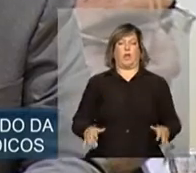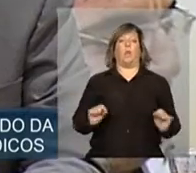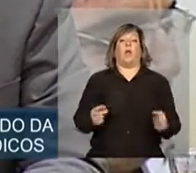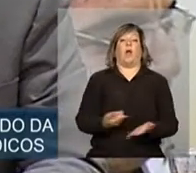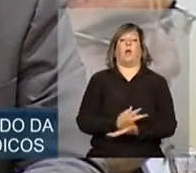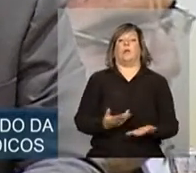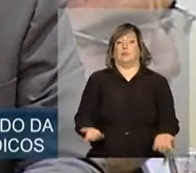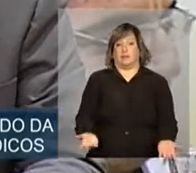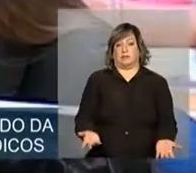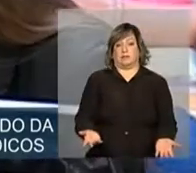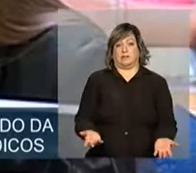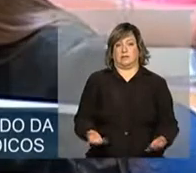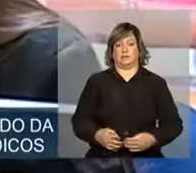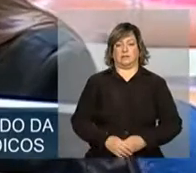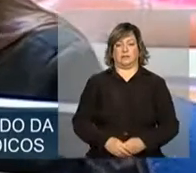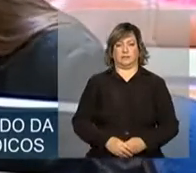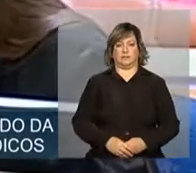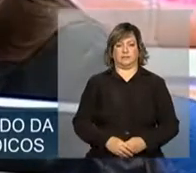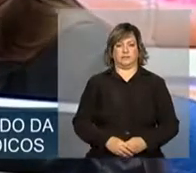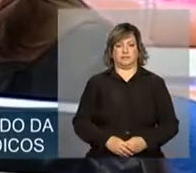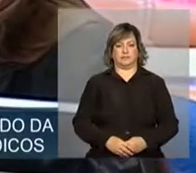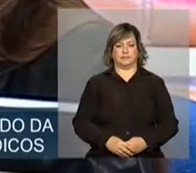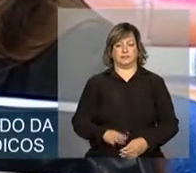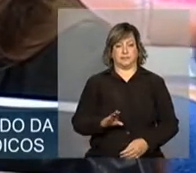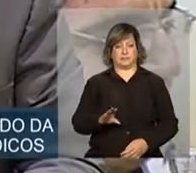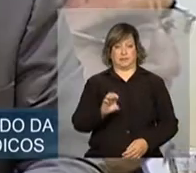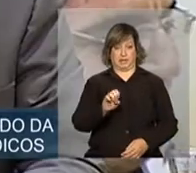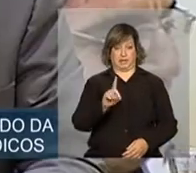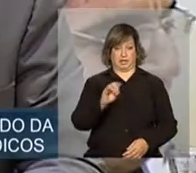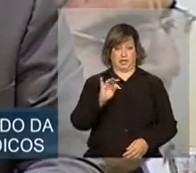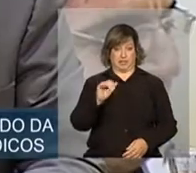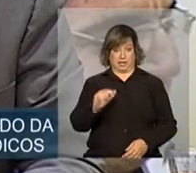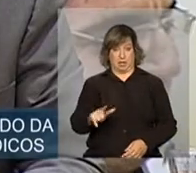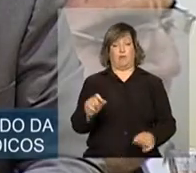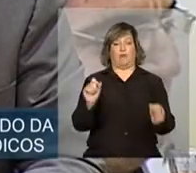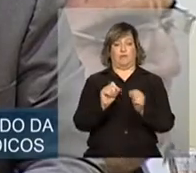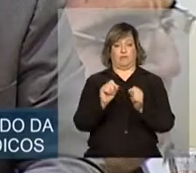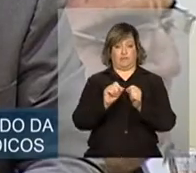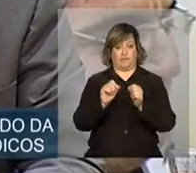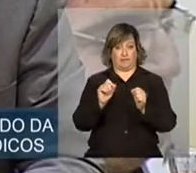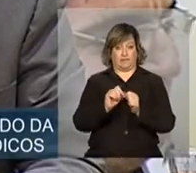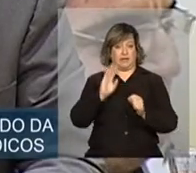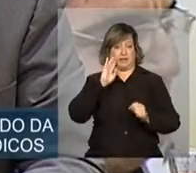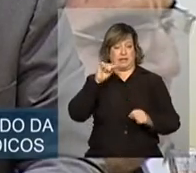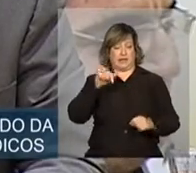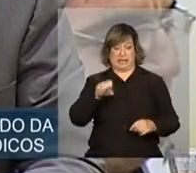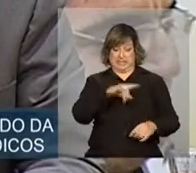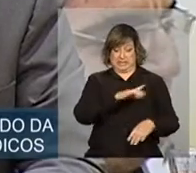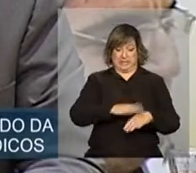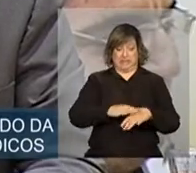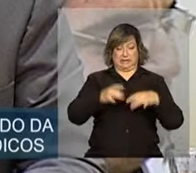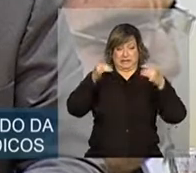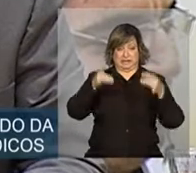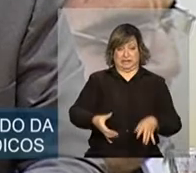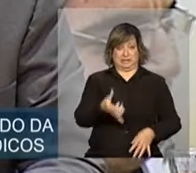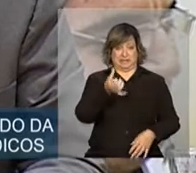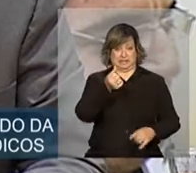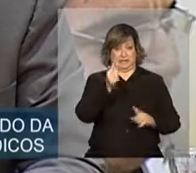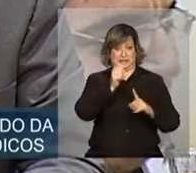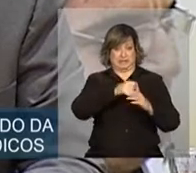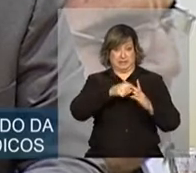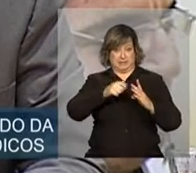quê que acontece tem que parar um pouco o edital estabelece claramente se ele desistiu nos primeiros seis meses tem que reembolsar